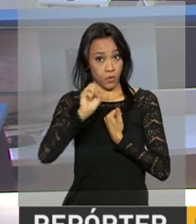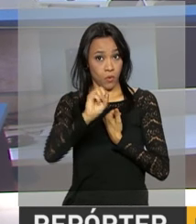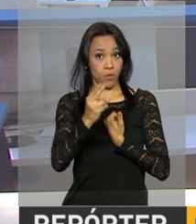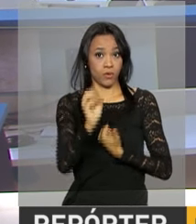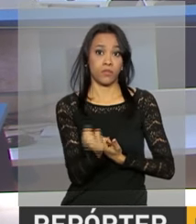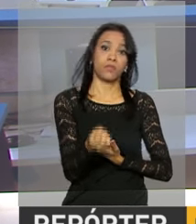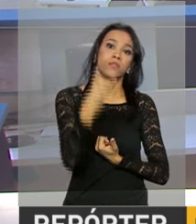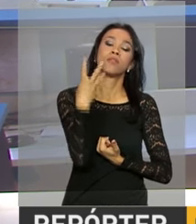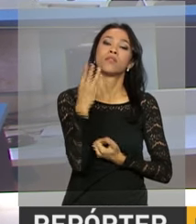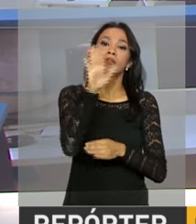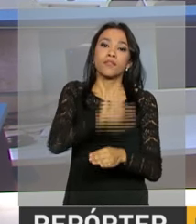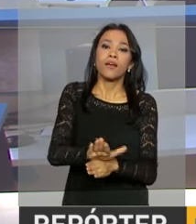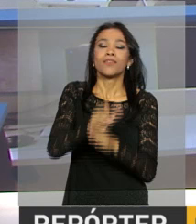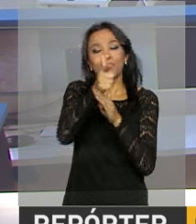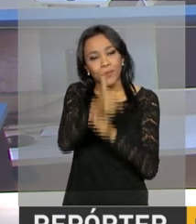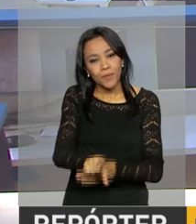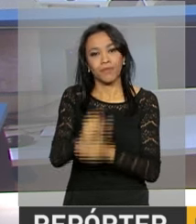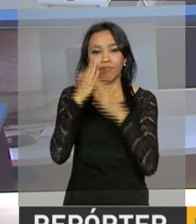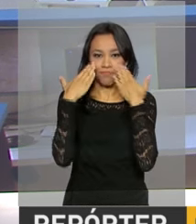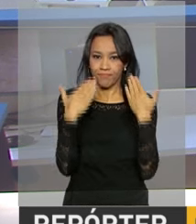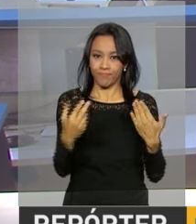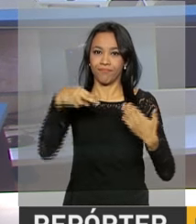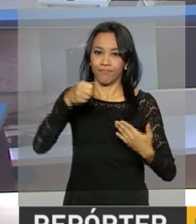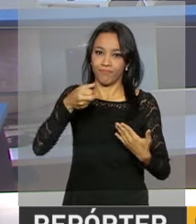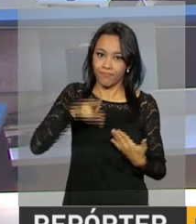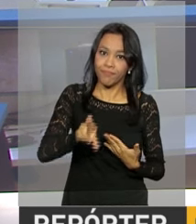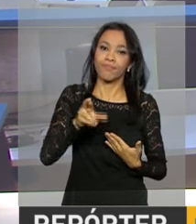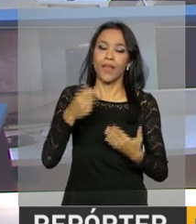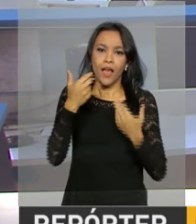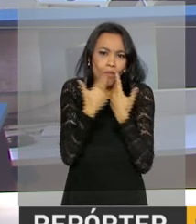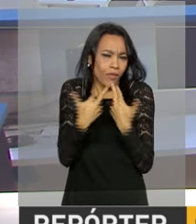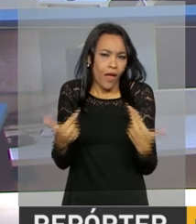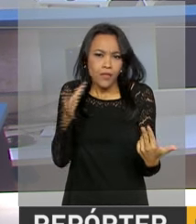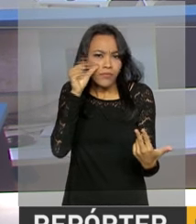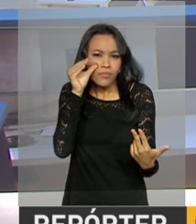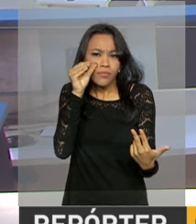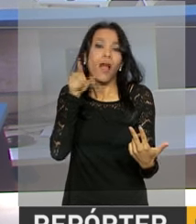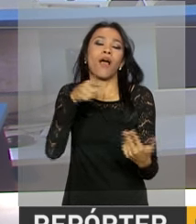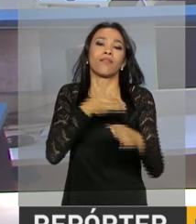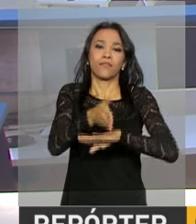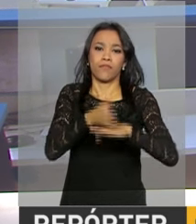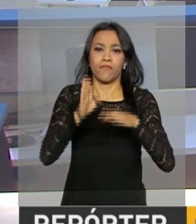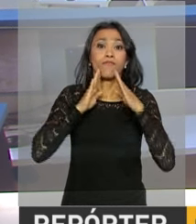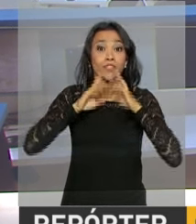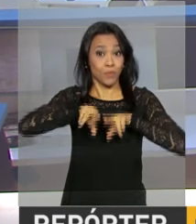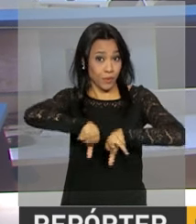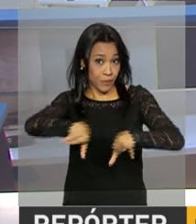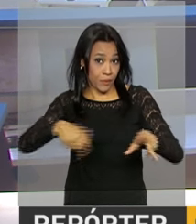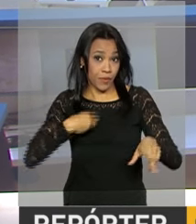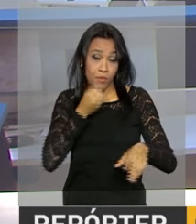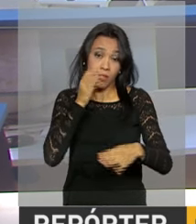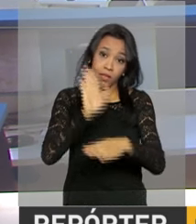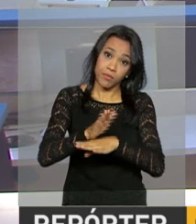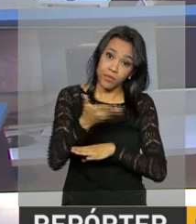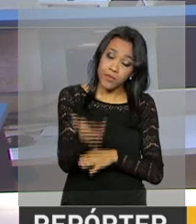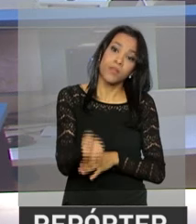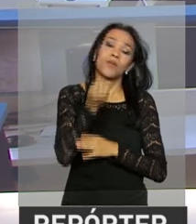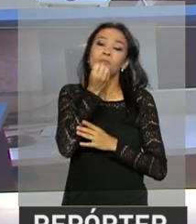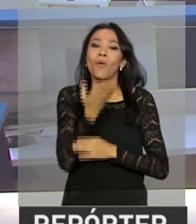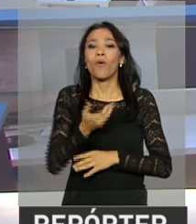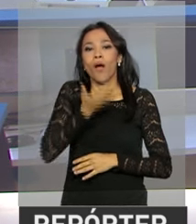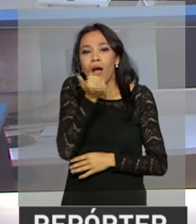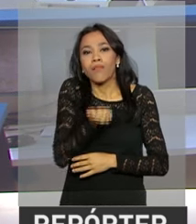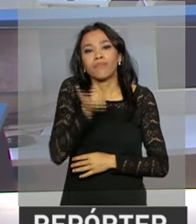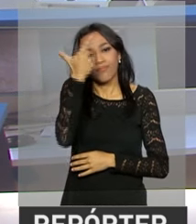3 da tarde na edição do repórter NBR acompanha também as novidades em nossas redes sociais Uma boa tarde para você um bom